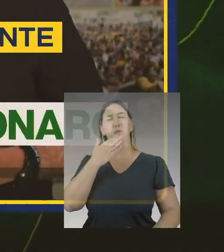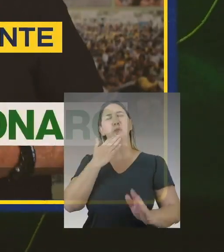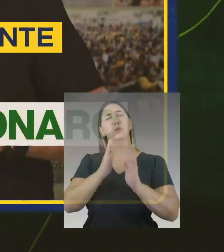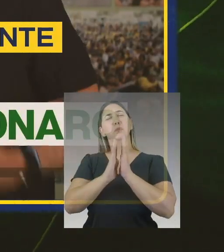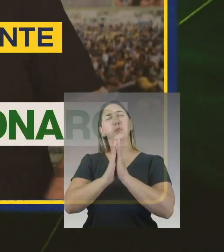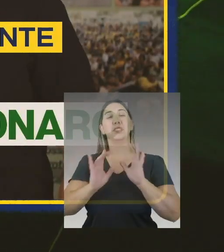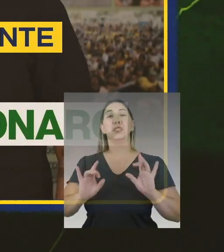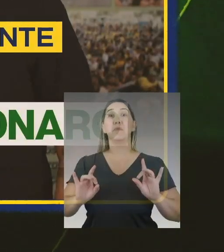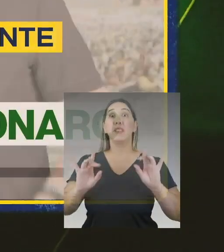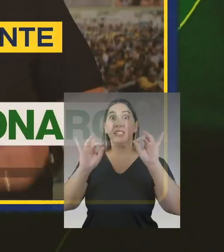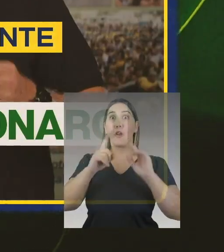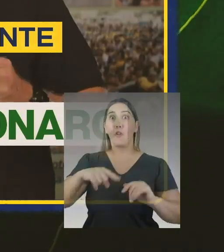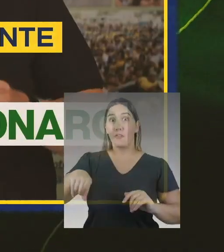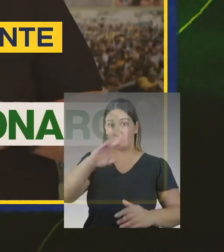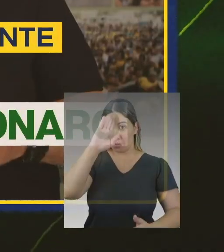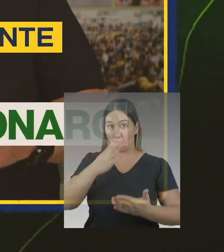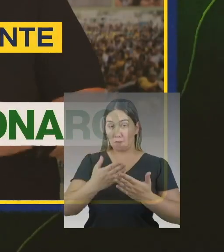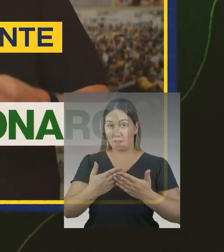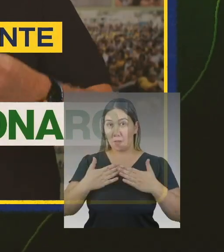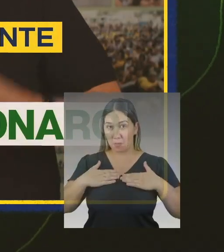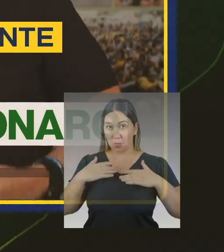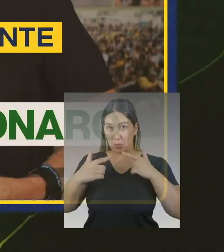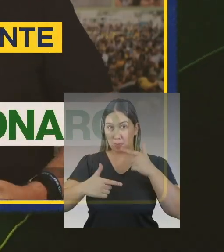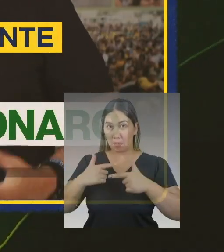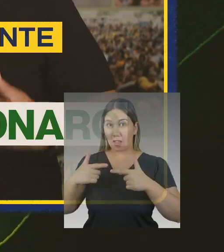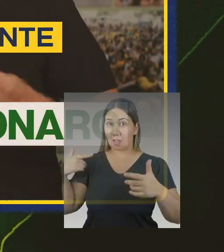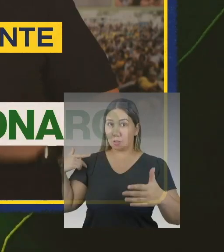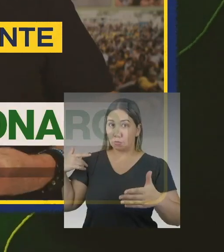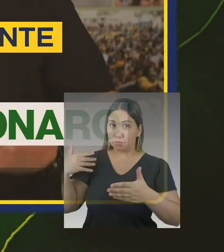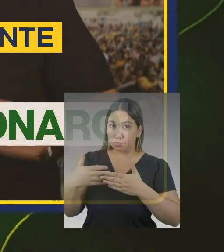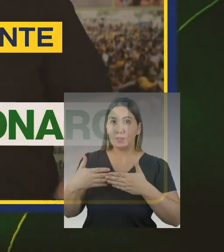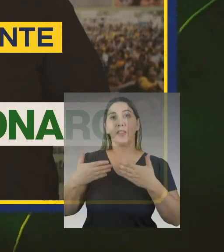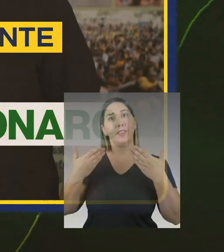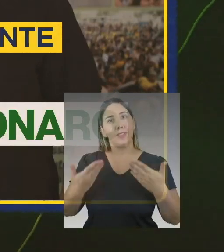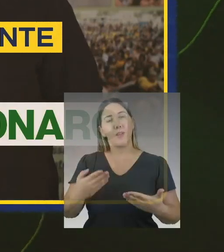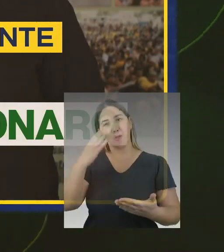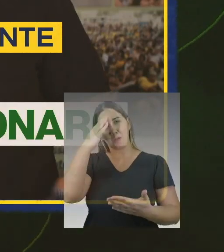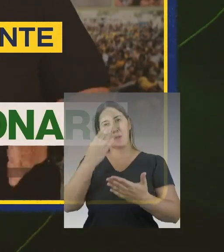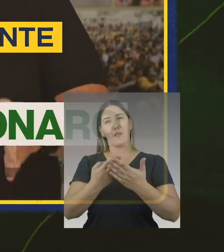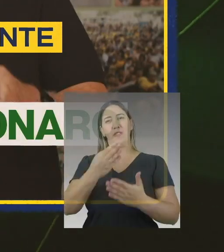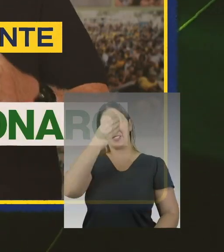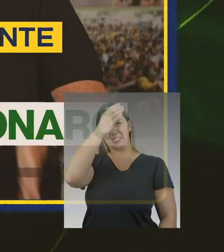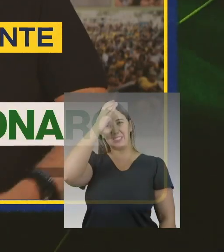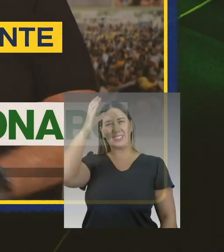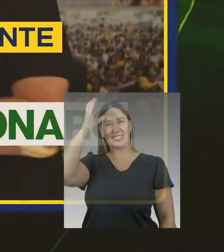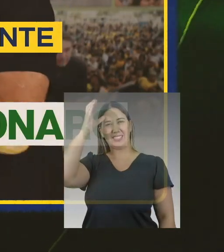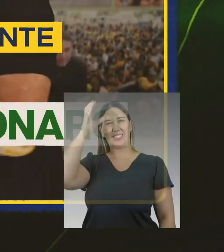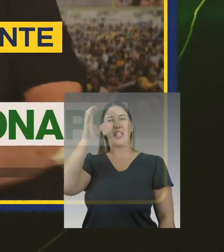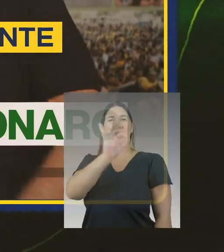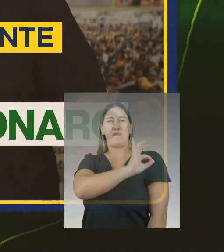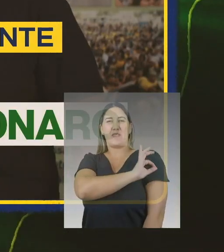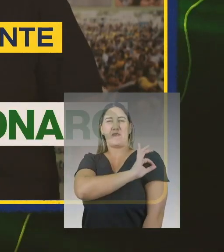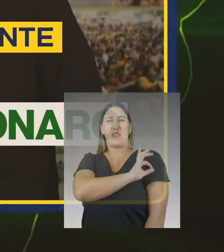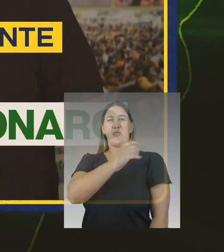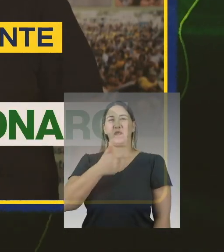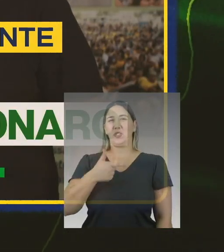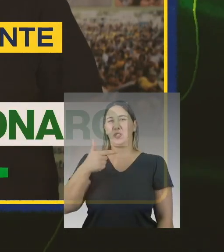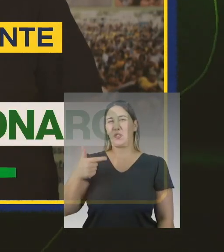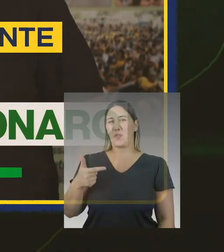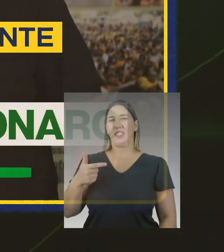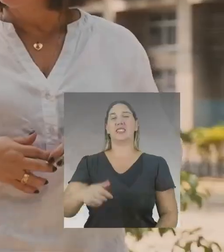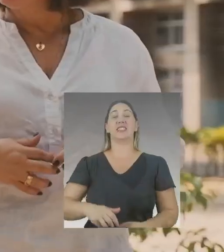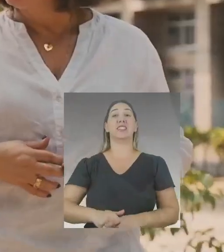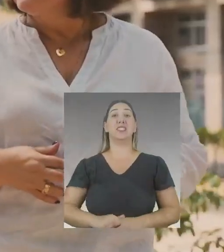um pedido todo especial. A todos vocês que confiam e confiaram no meu trabalho. Confiem agora, Alberto Neto,